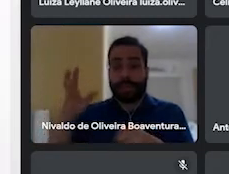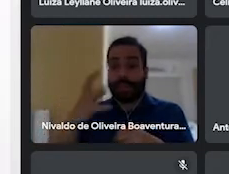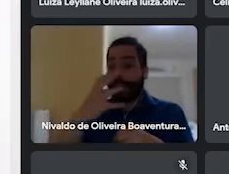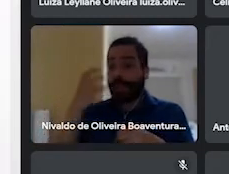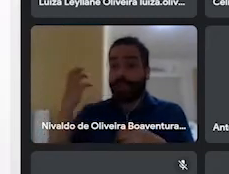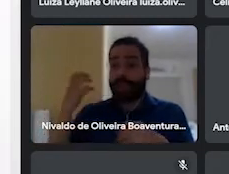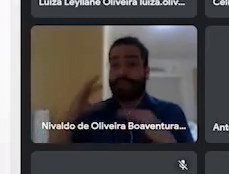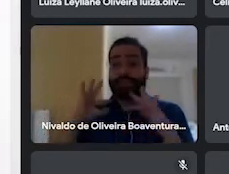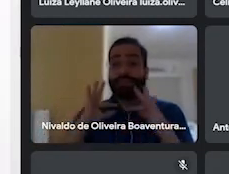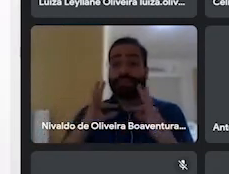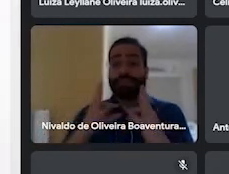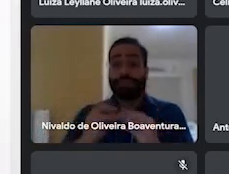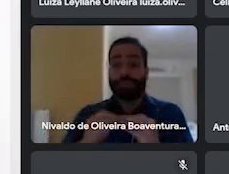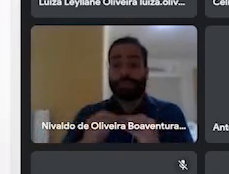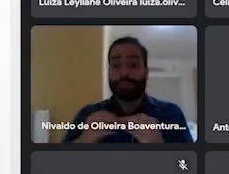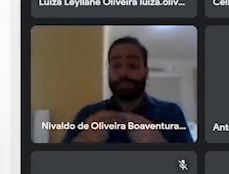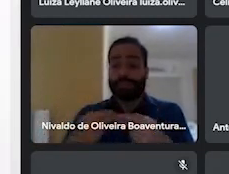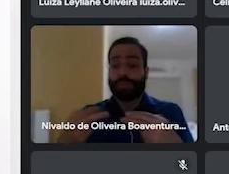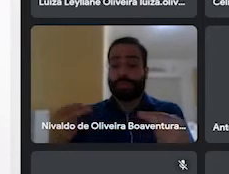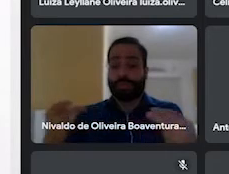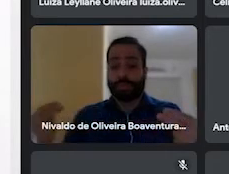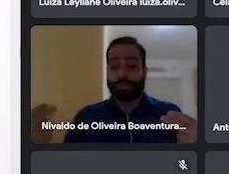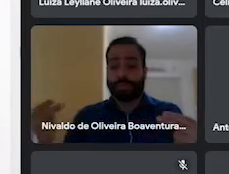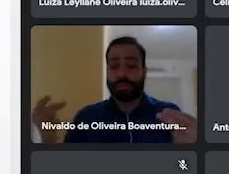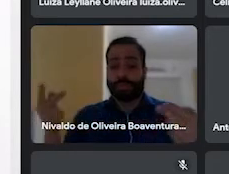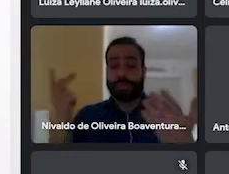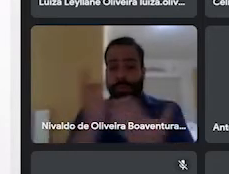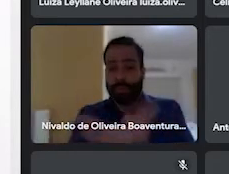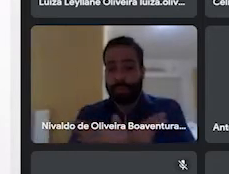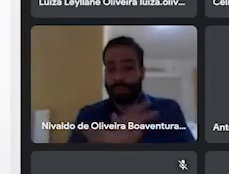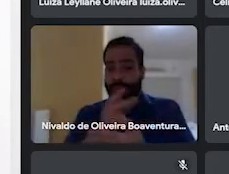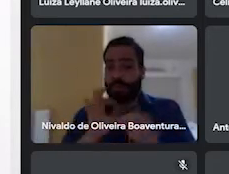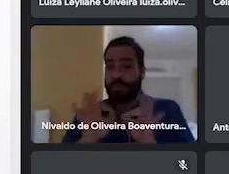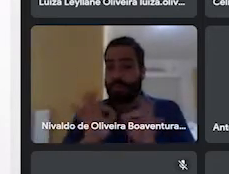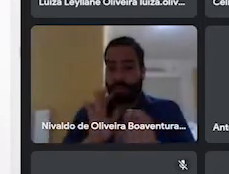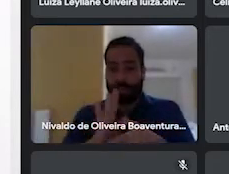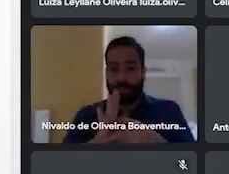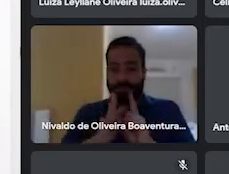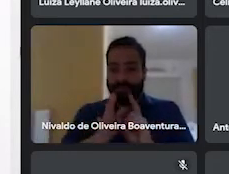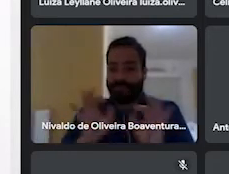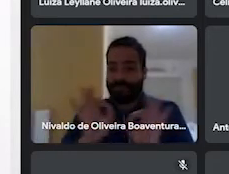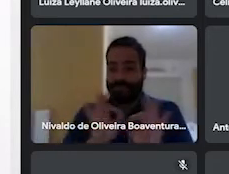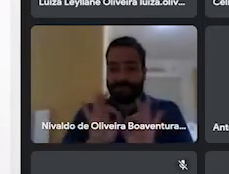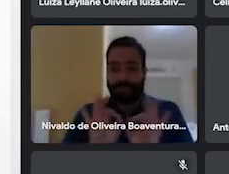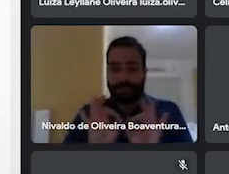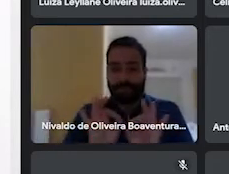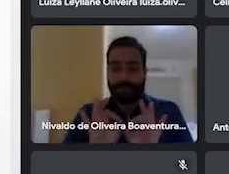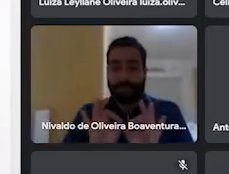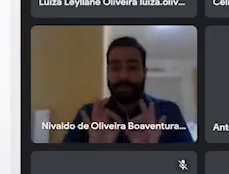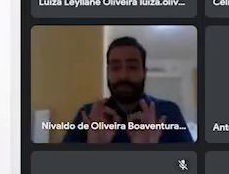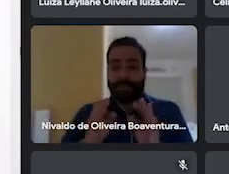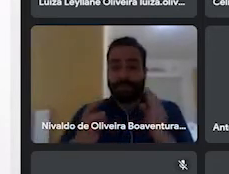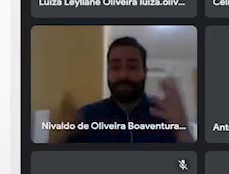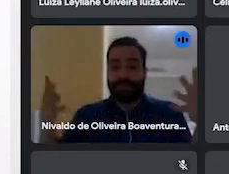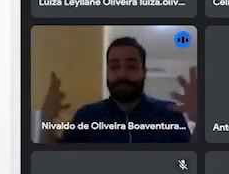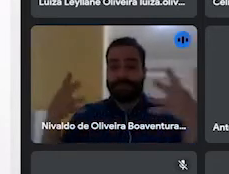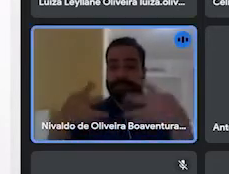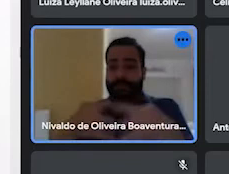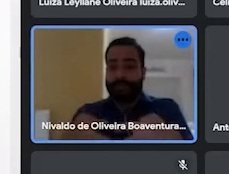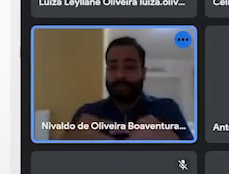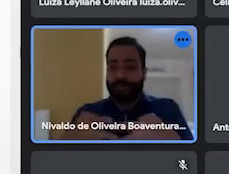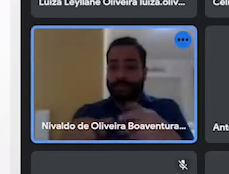todo evento não programado que interfere negativamente na